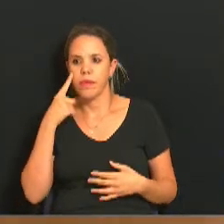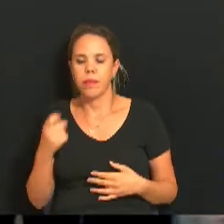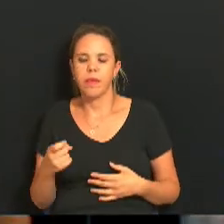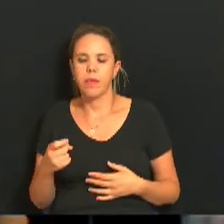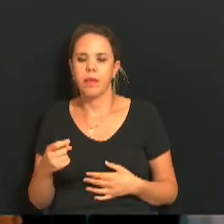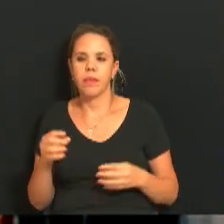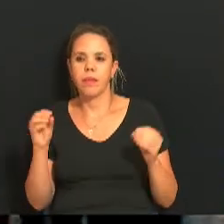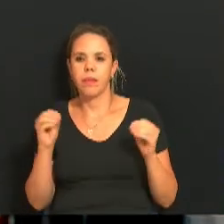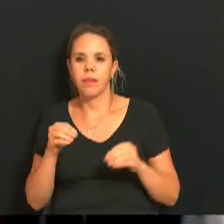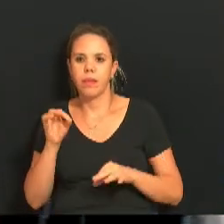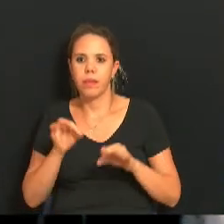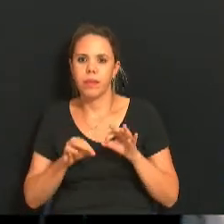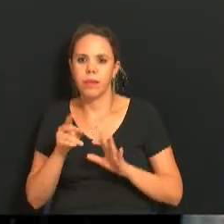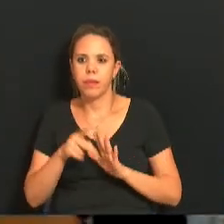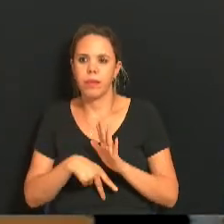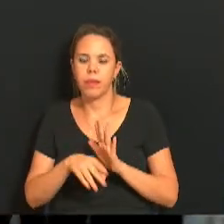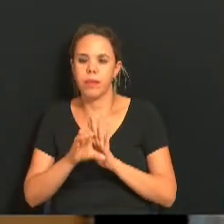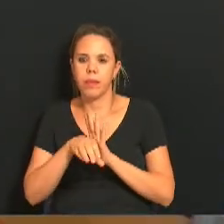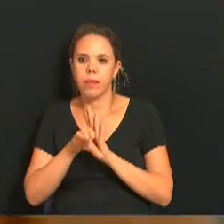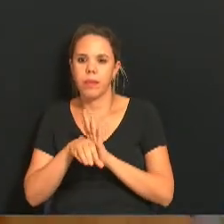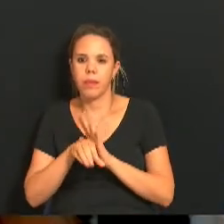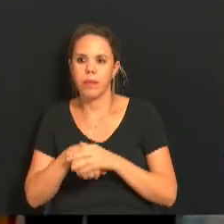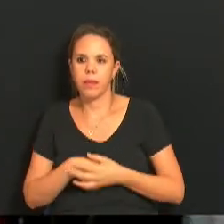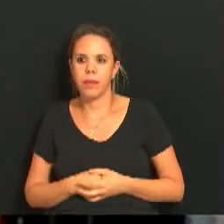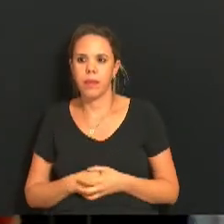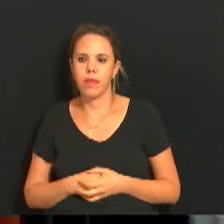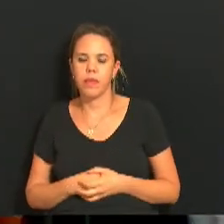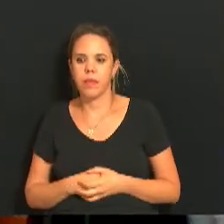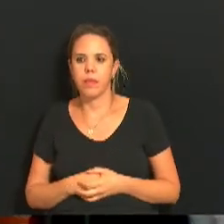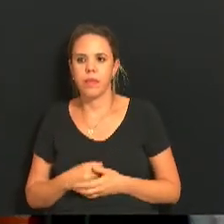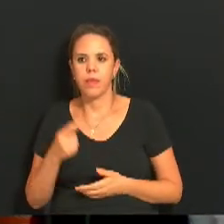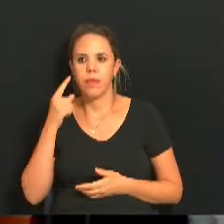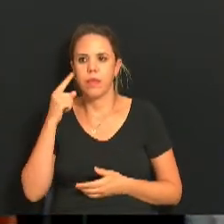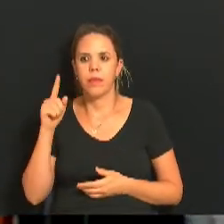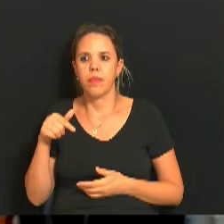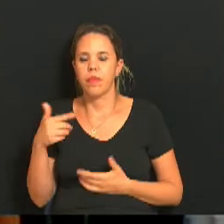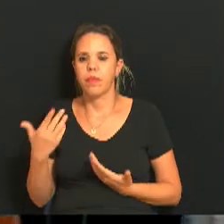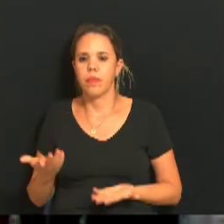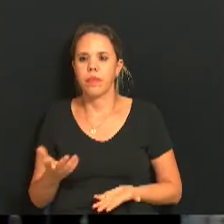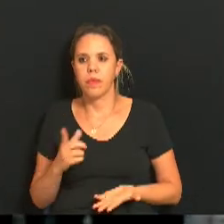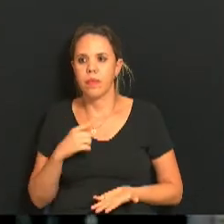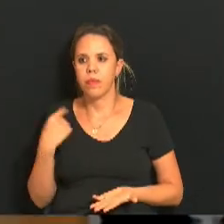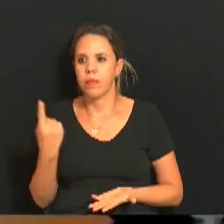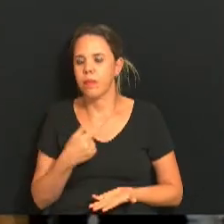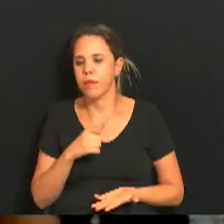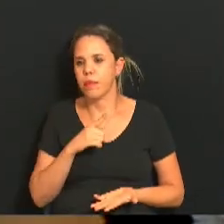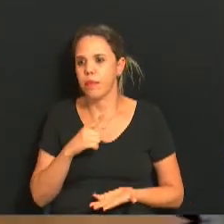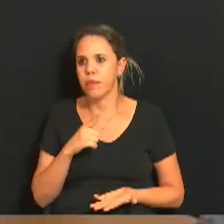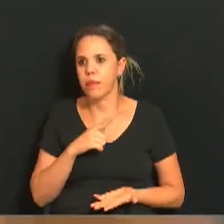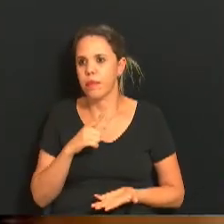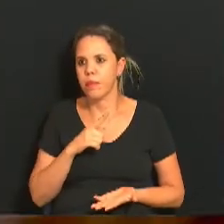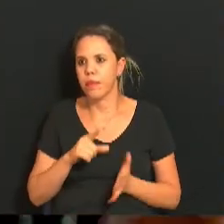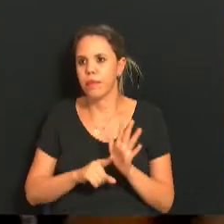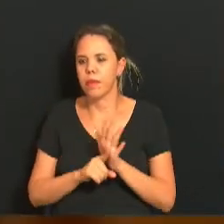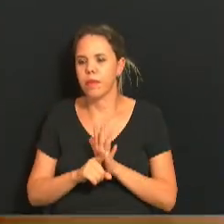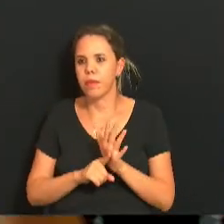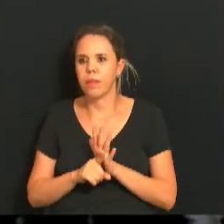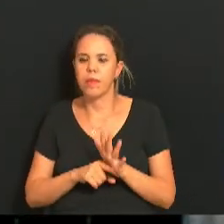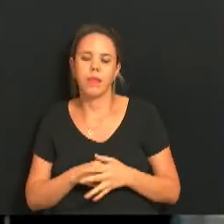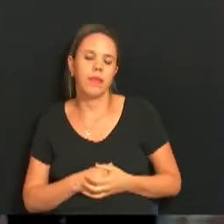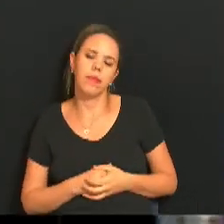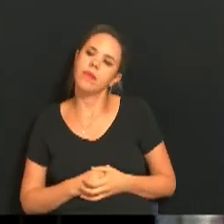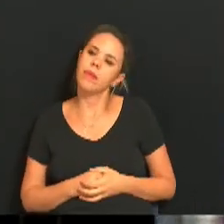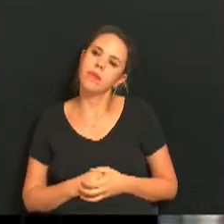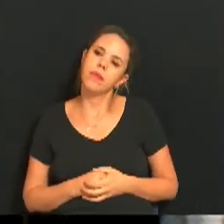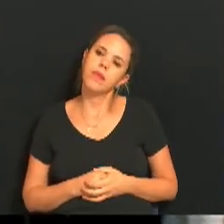Montamos um projeto conceitual né e é uma ideia né que nós tivemos constamos várias áreas da prefeitura sobre